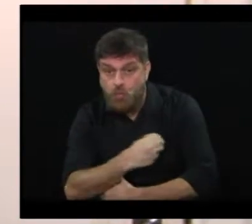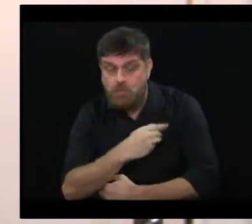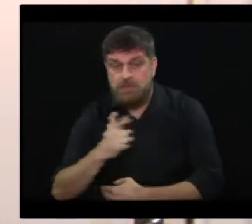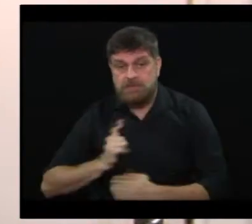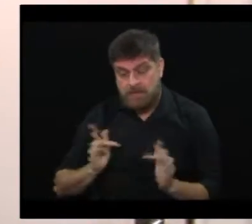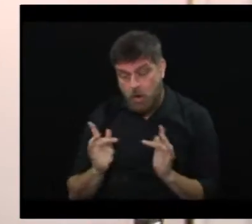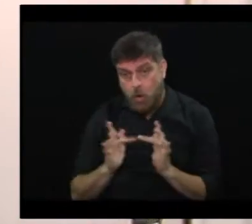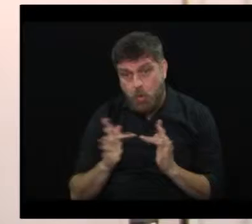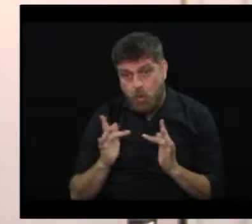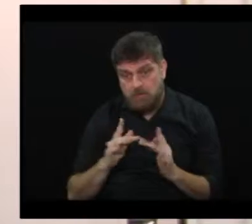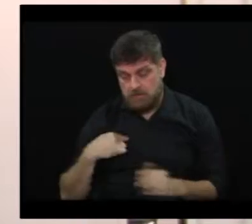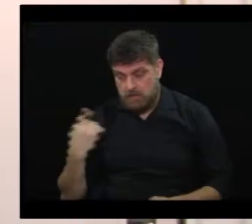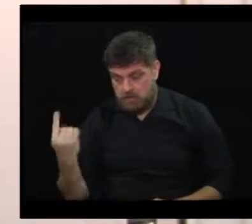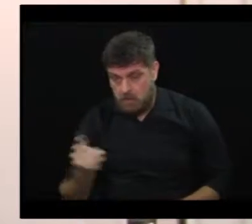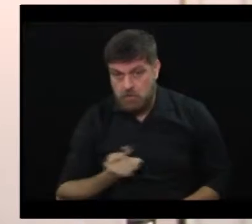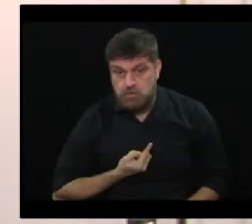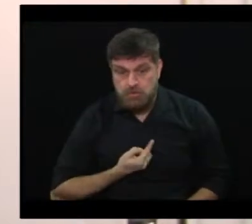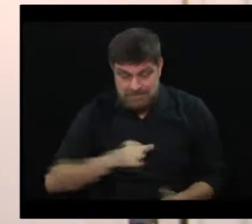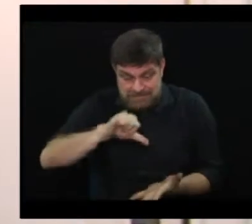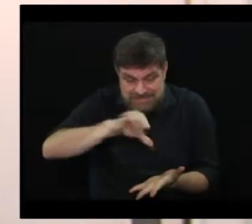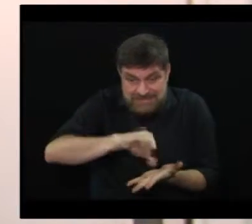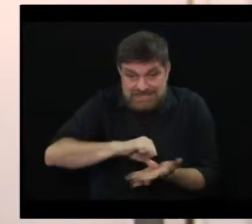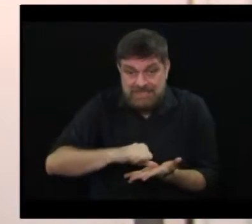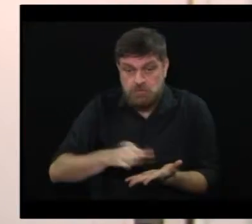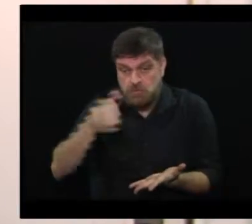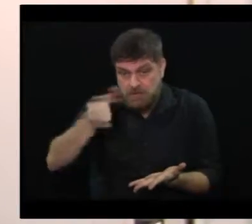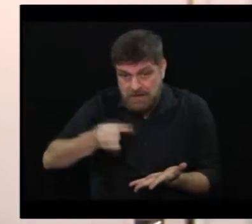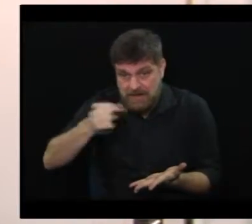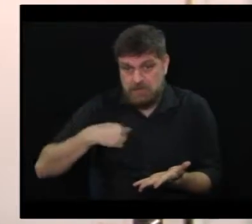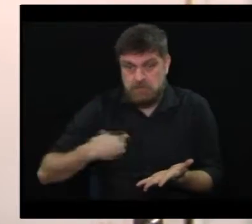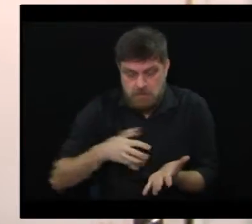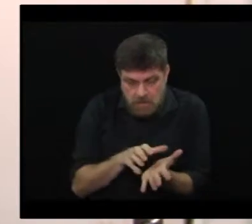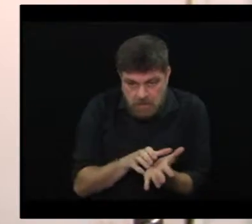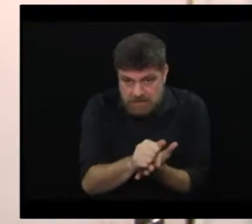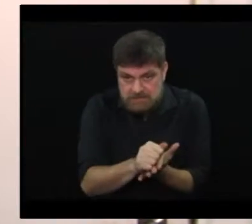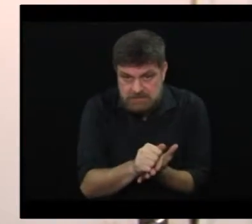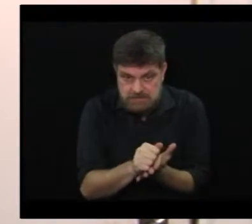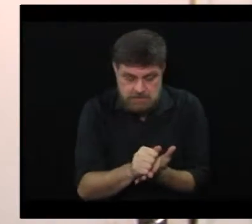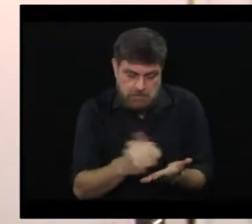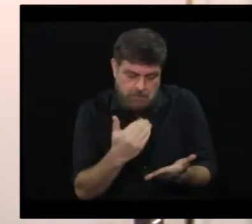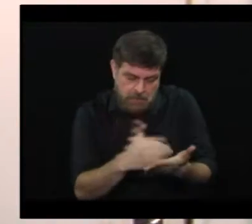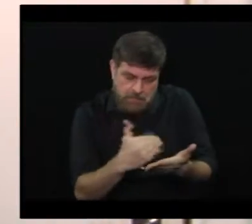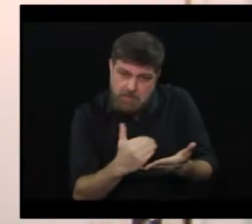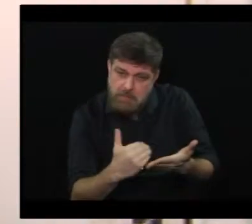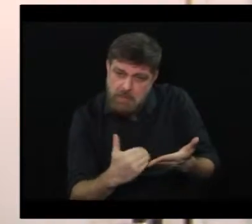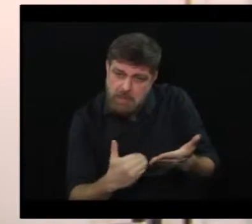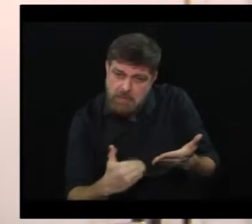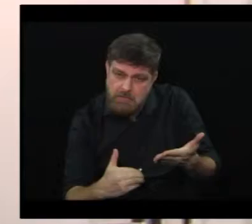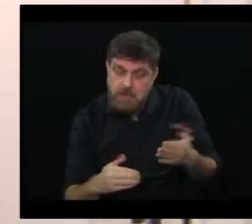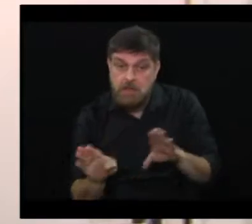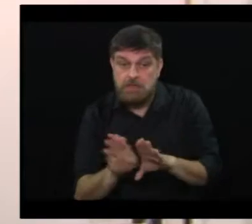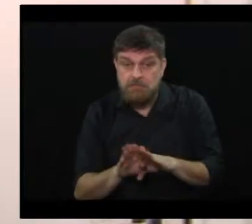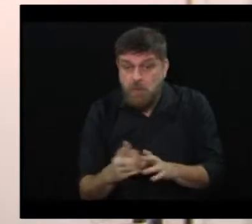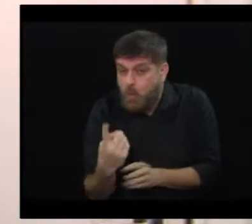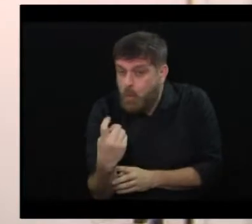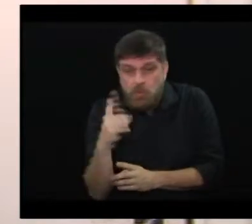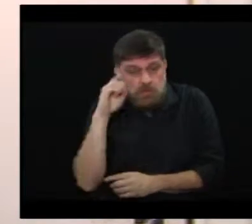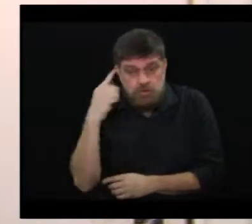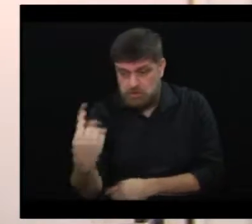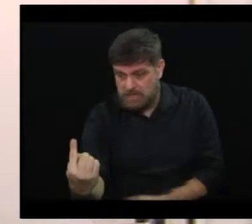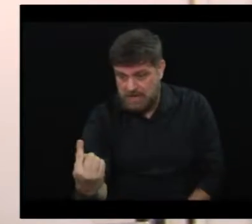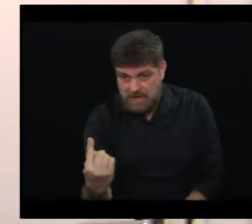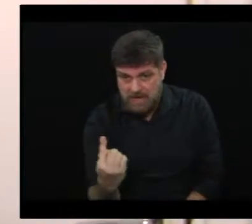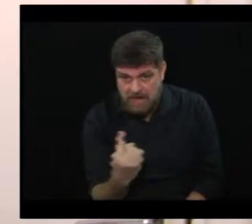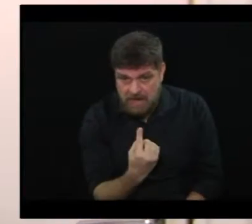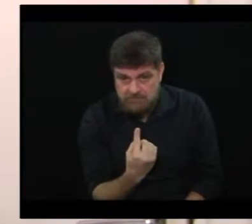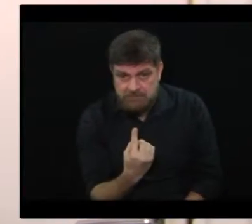em contato aqui com o nosso banco de leite, nós vamos preencher uma ficha de cadastro, ela precisa vir uma única vez até nós, aqui